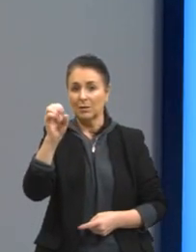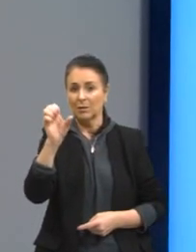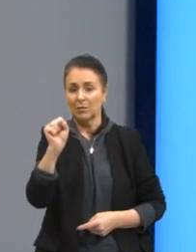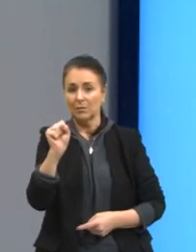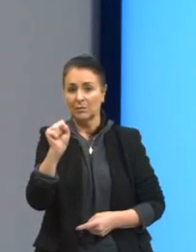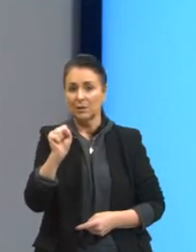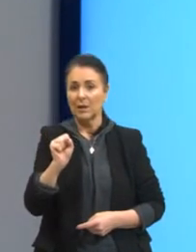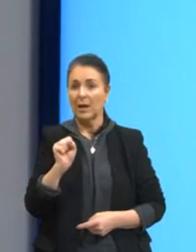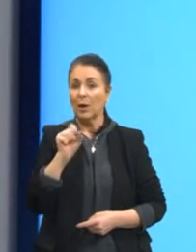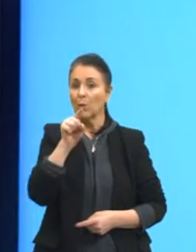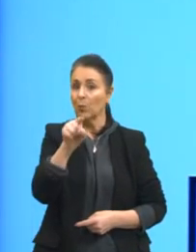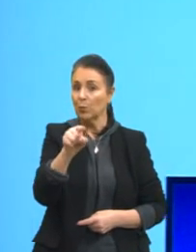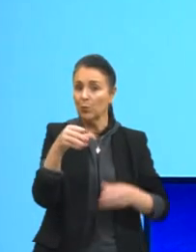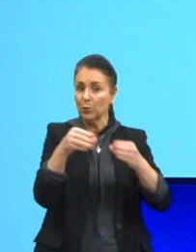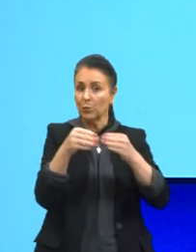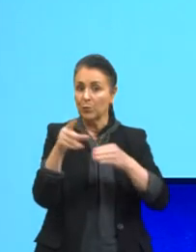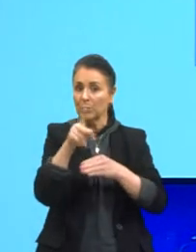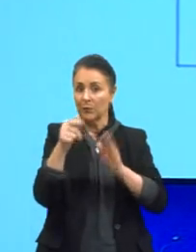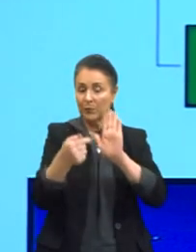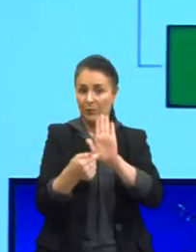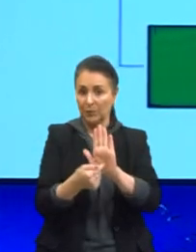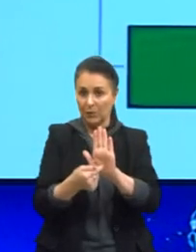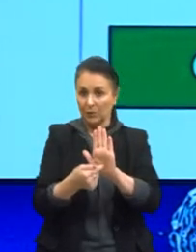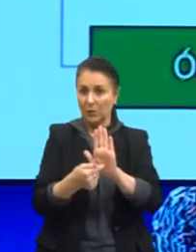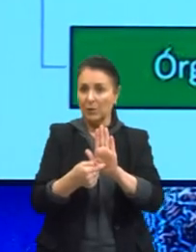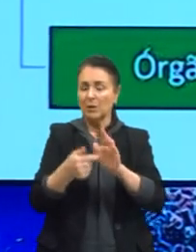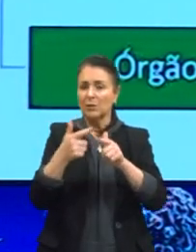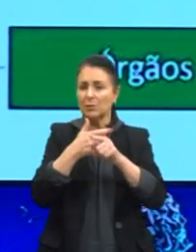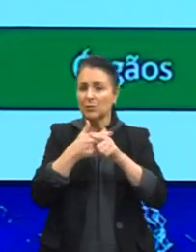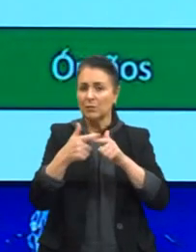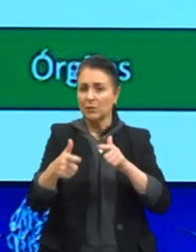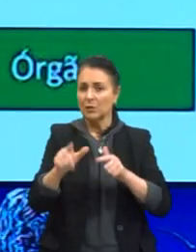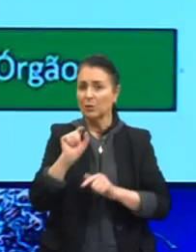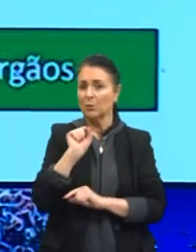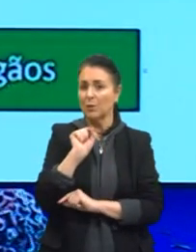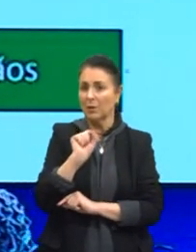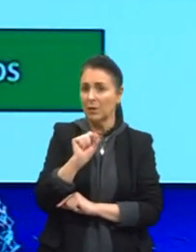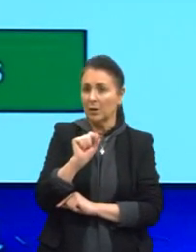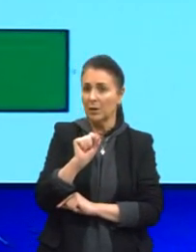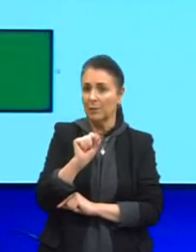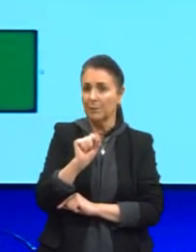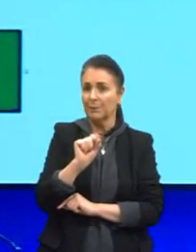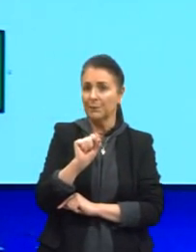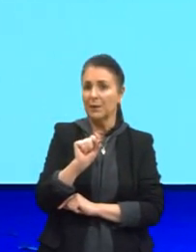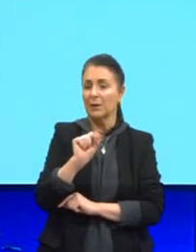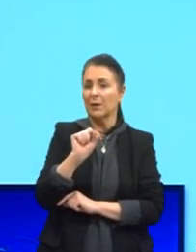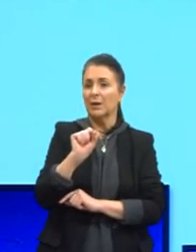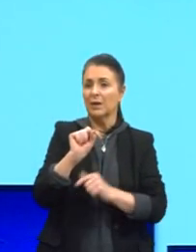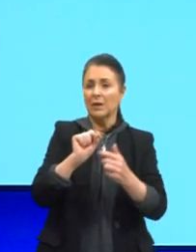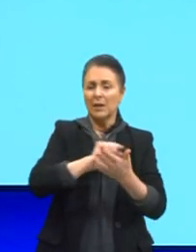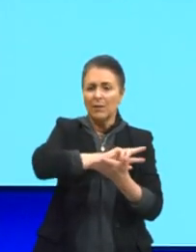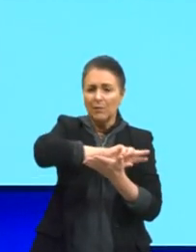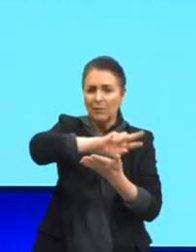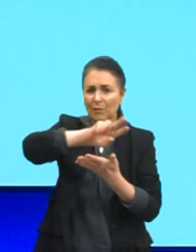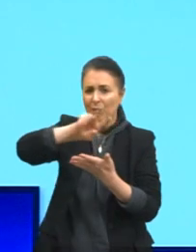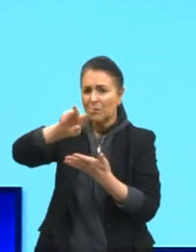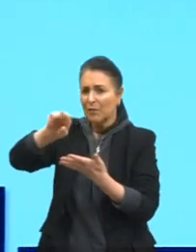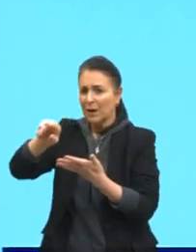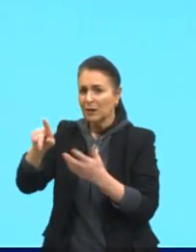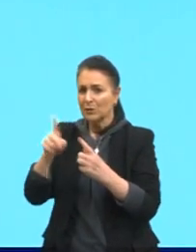ó é esse grupo aqui tá então divididos então neutrófilos no nosso